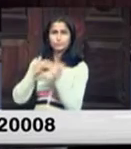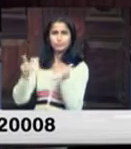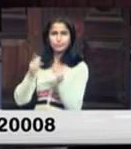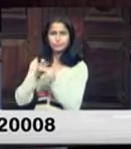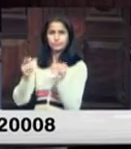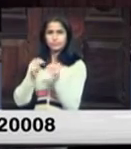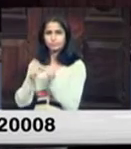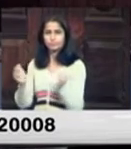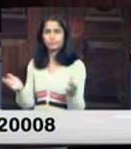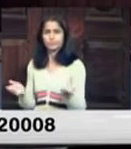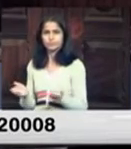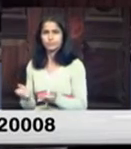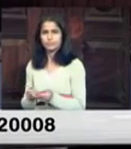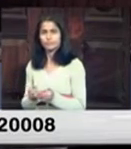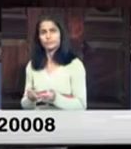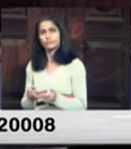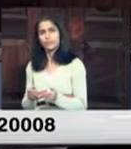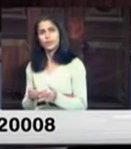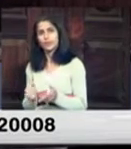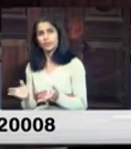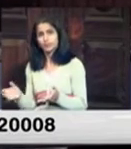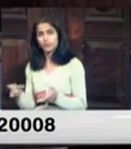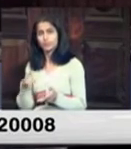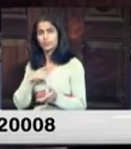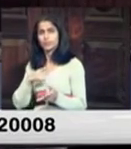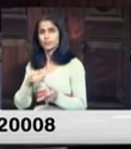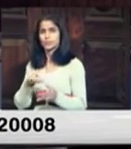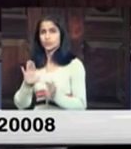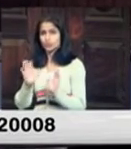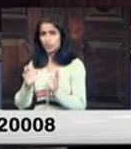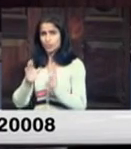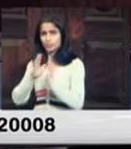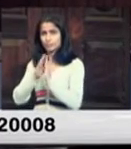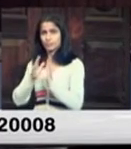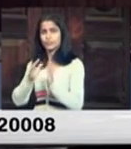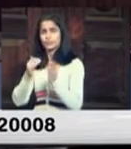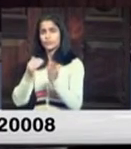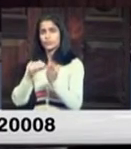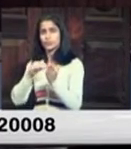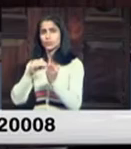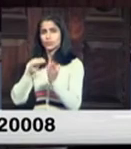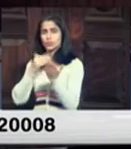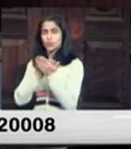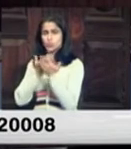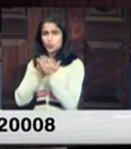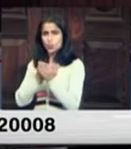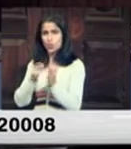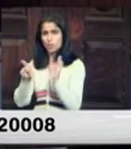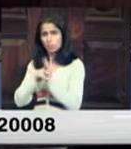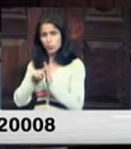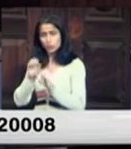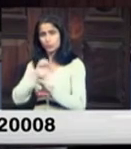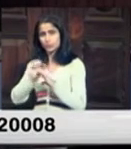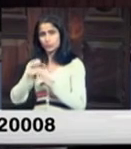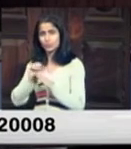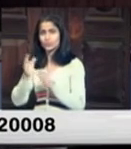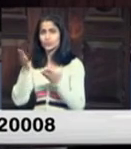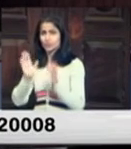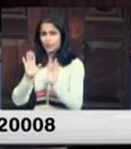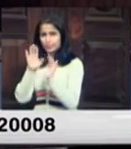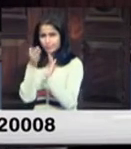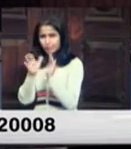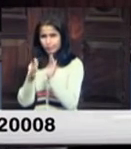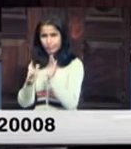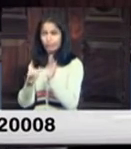menos dissimulados, vem sucateando a sua própria rede estadual. Várias